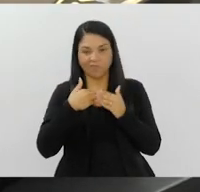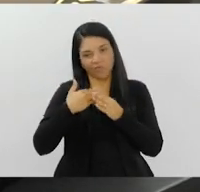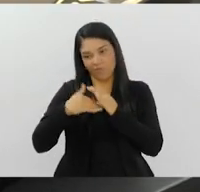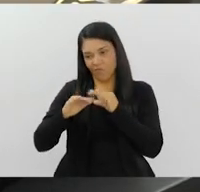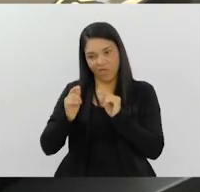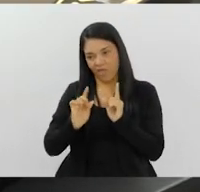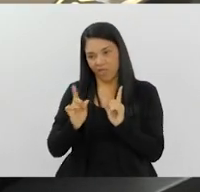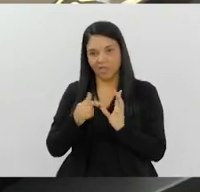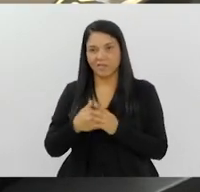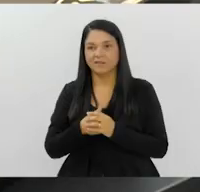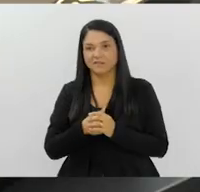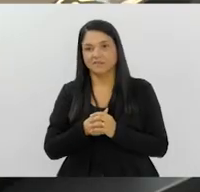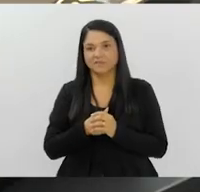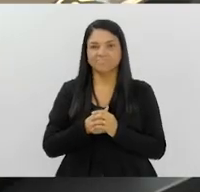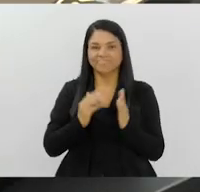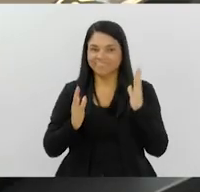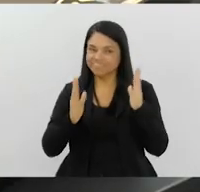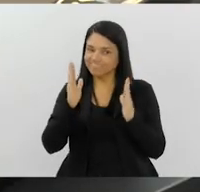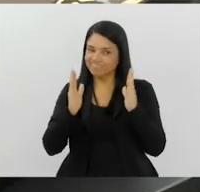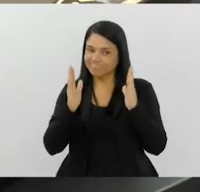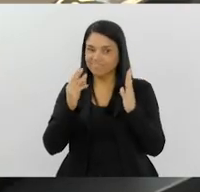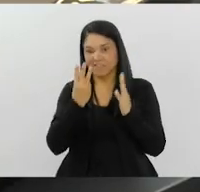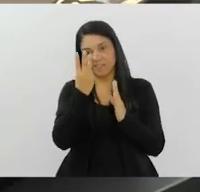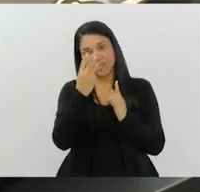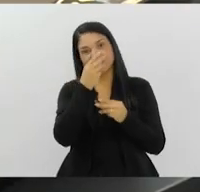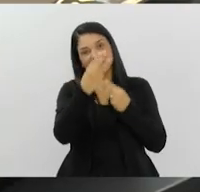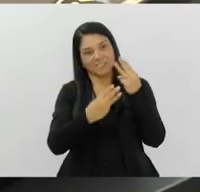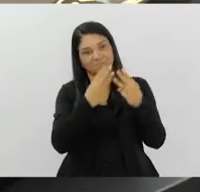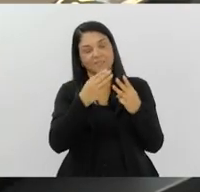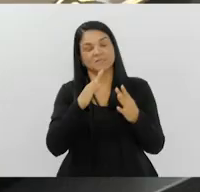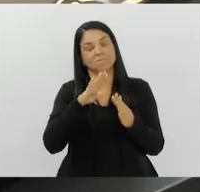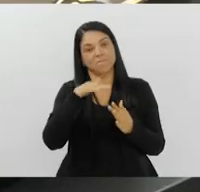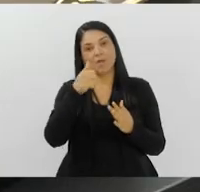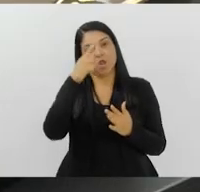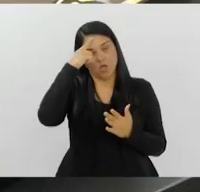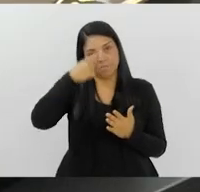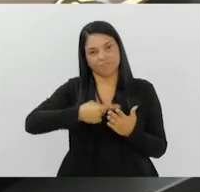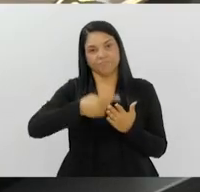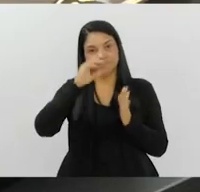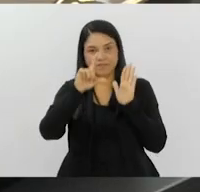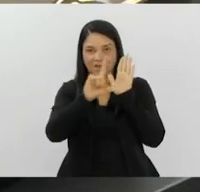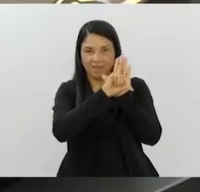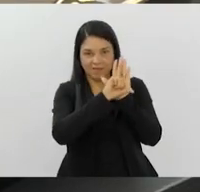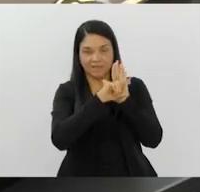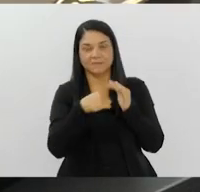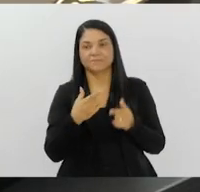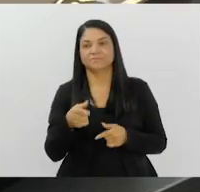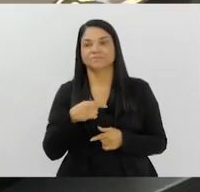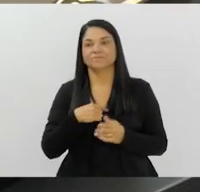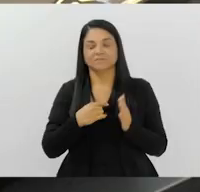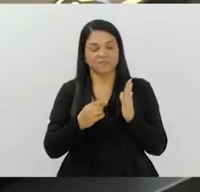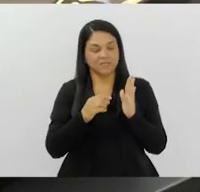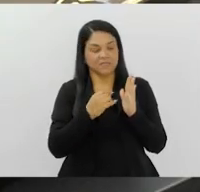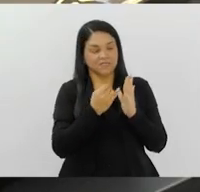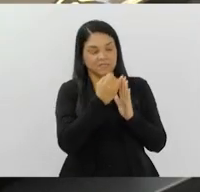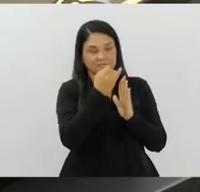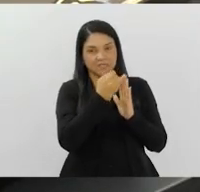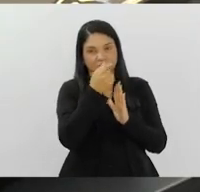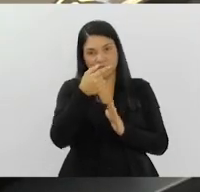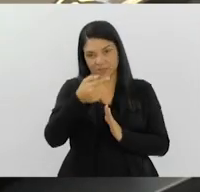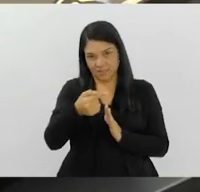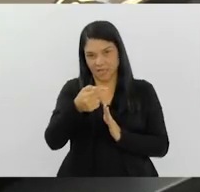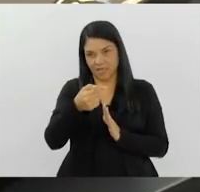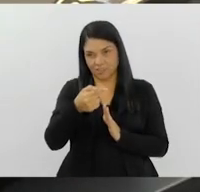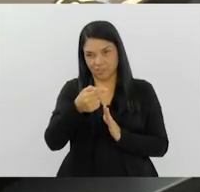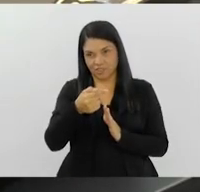verdade fica muito Indefinido Ah não sei eu tô cumprindo a lei mas eu vou mandar né pode continuar então é o inciso S não tá aí mas a gente